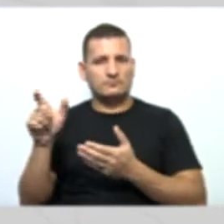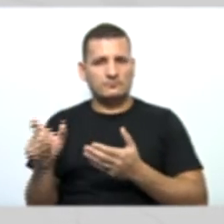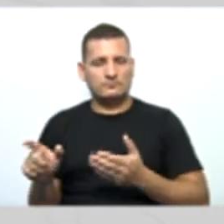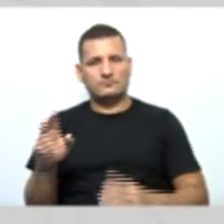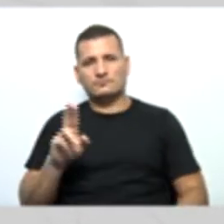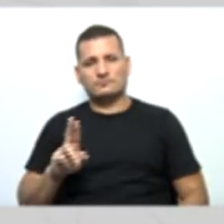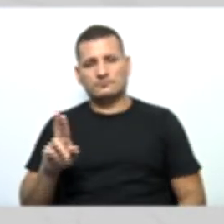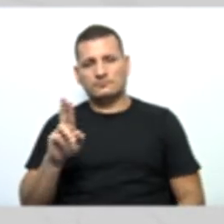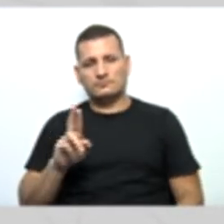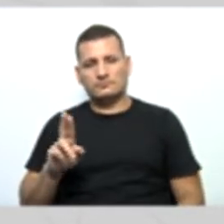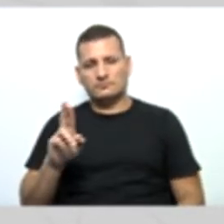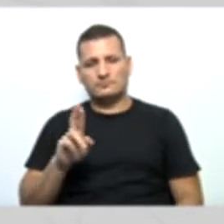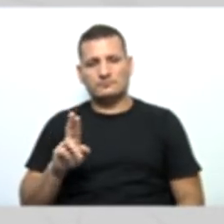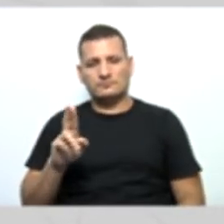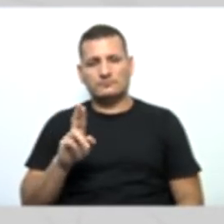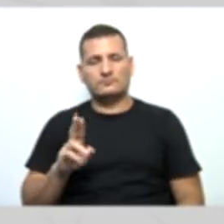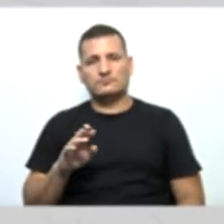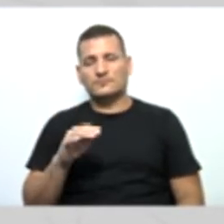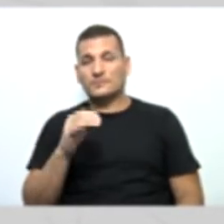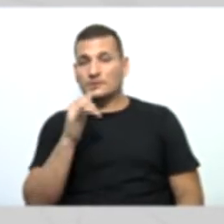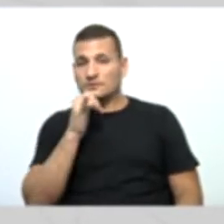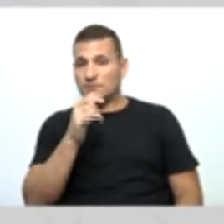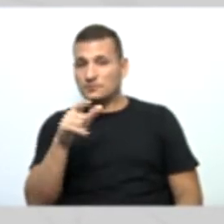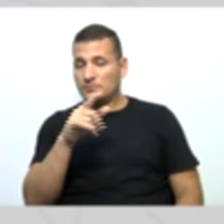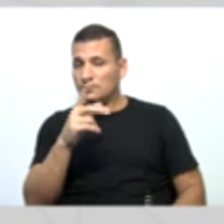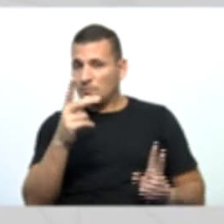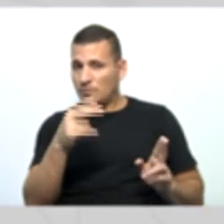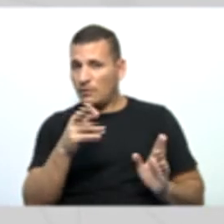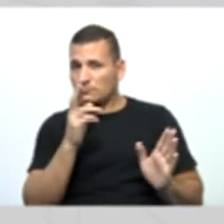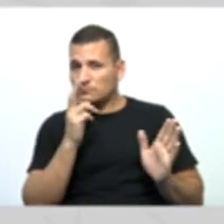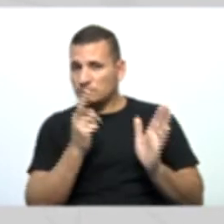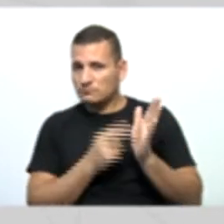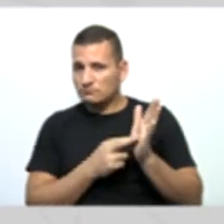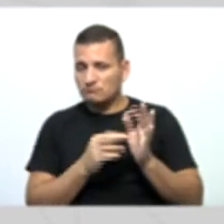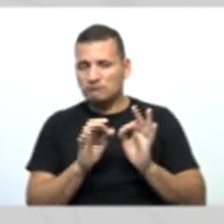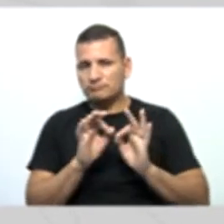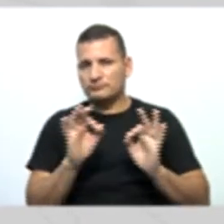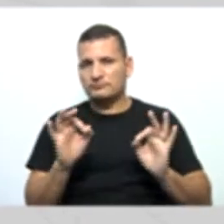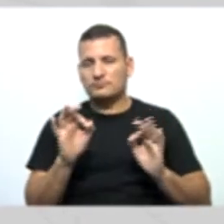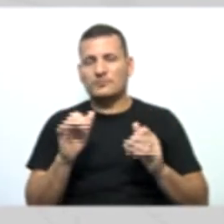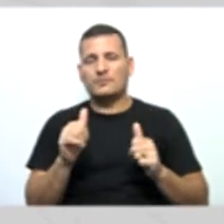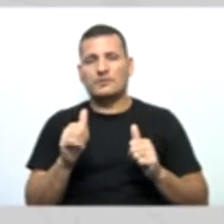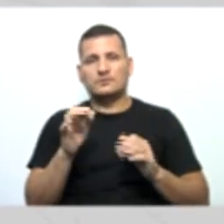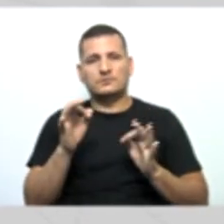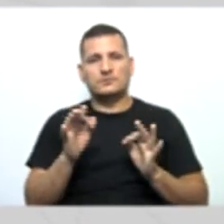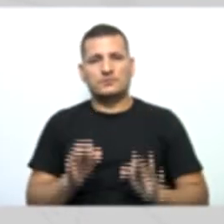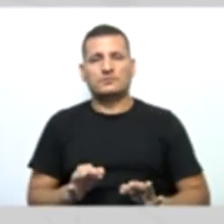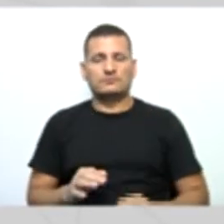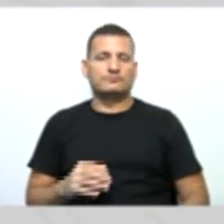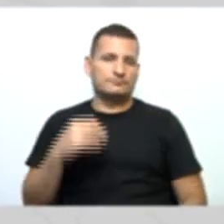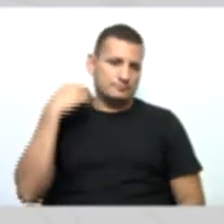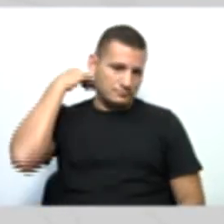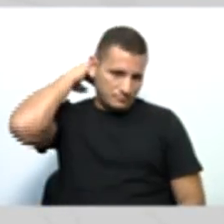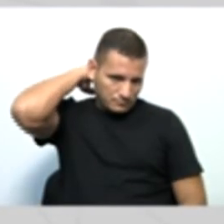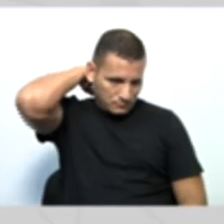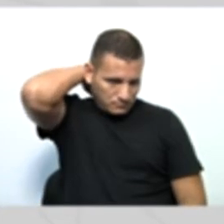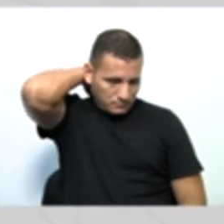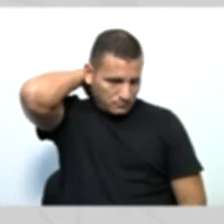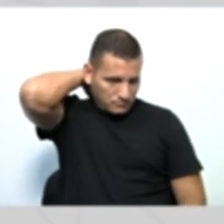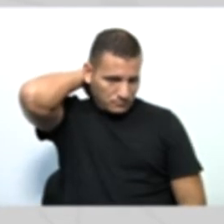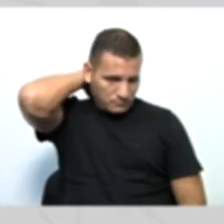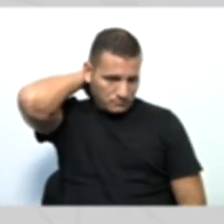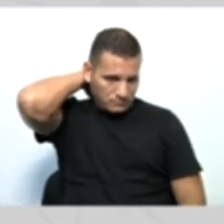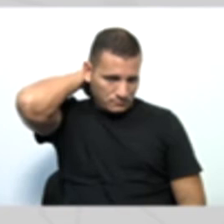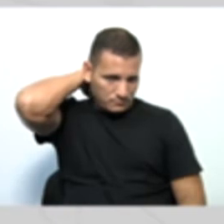colocou essa resposta, ficou parecida aí, ó, tá correto, certo? Parabéns para você. Continuando